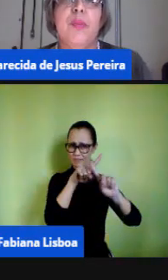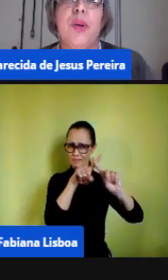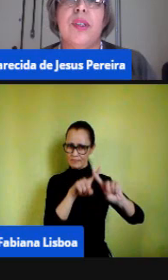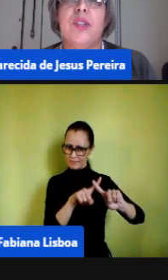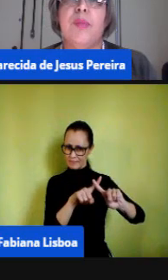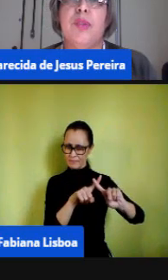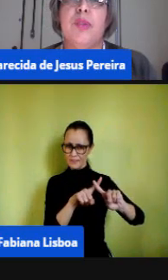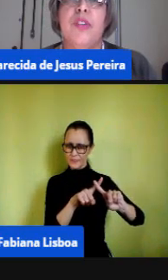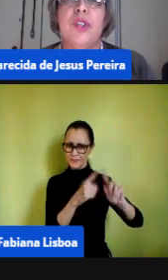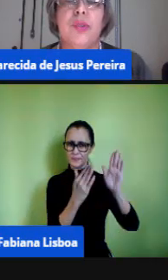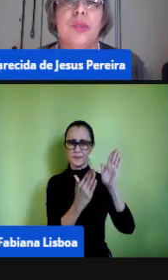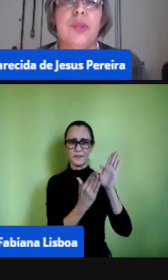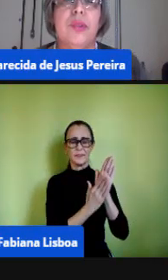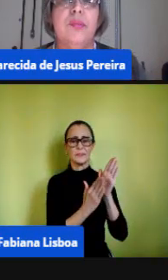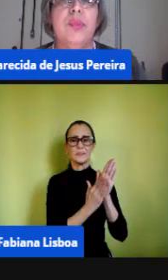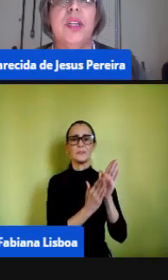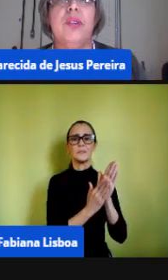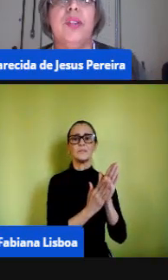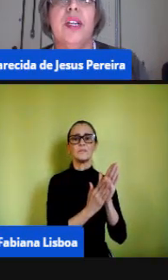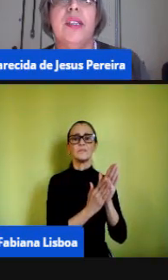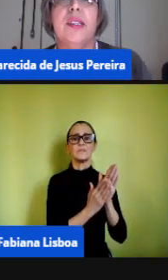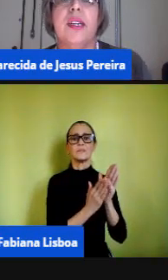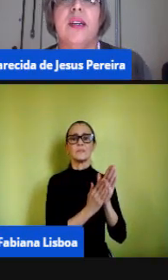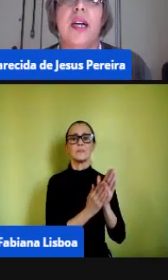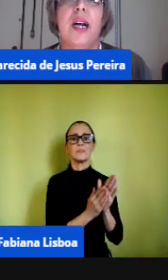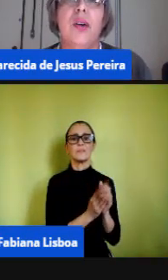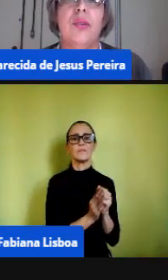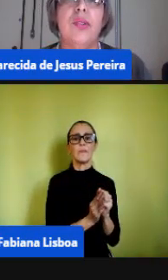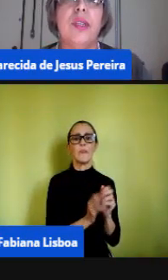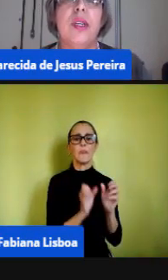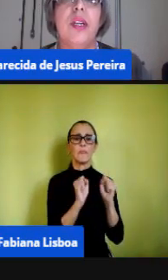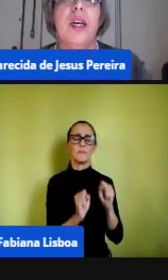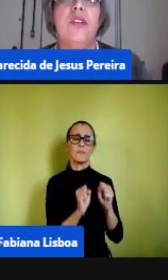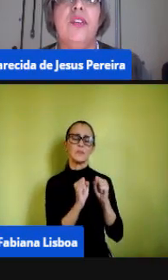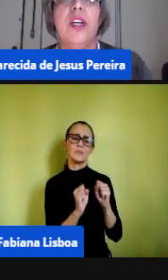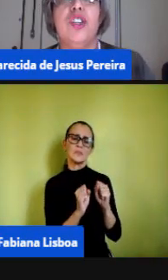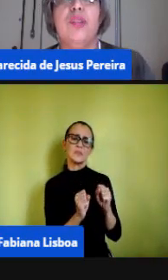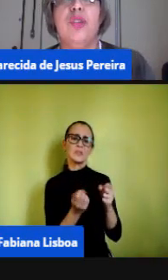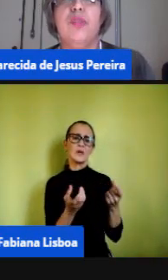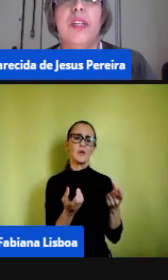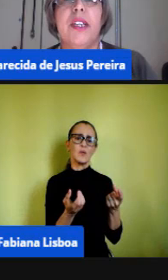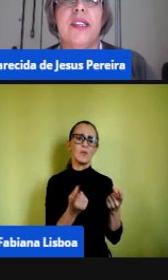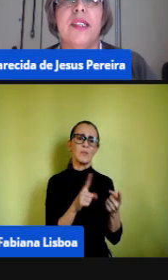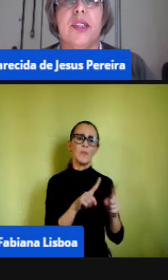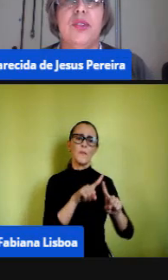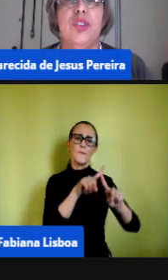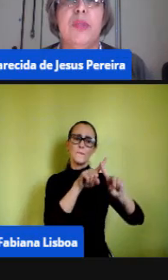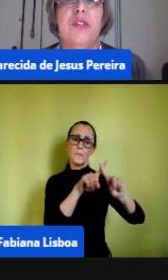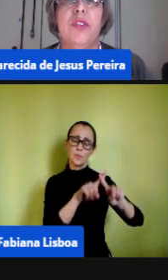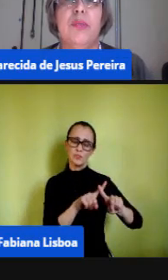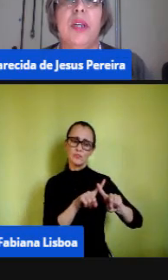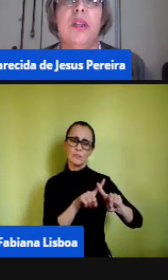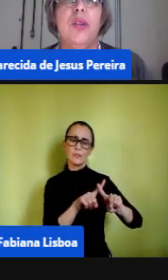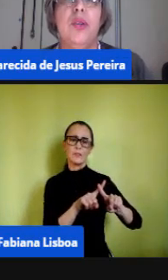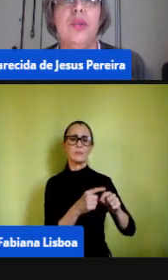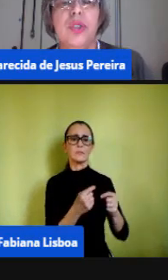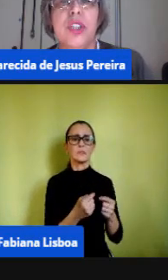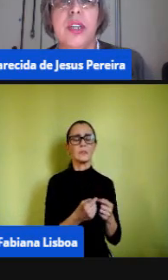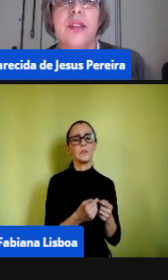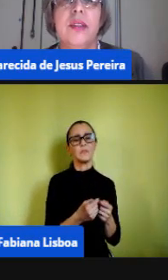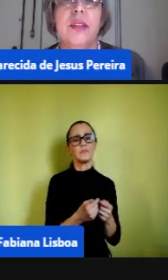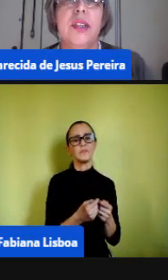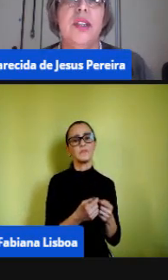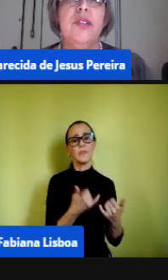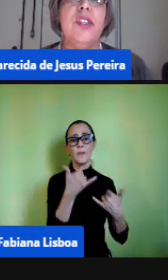atividades propostas pelo professor, poderão realizar cálculos referente à multiplicação de uma forma